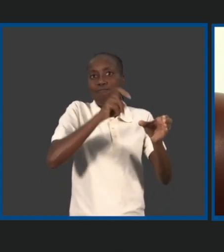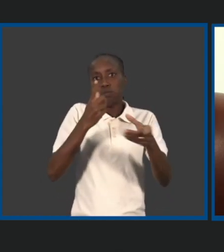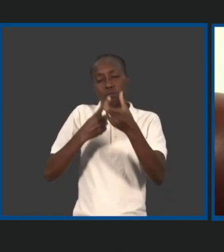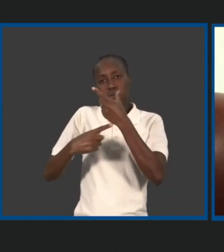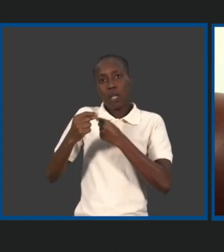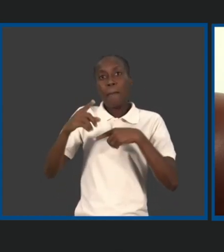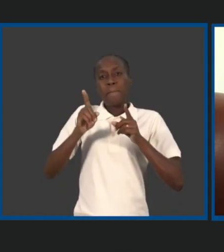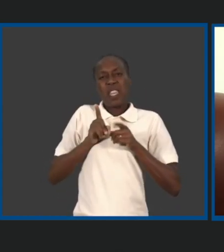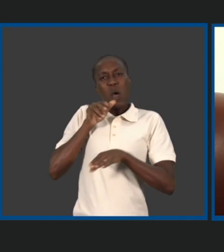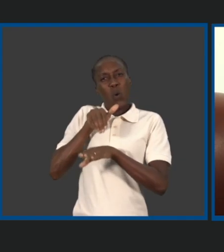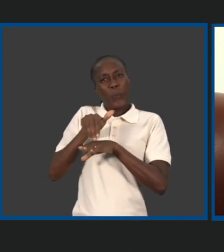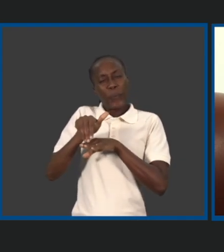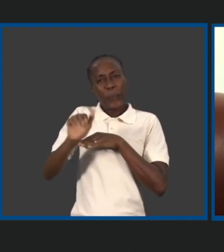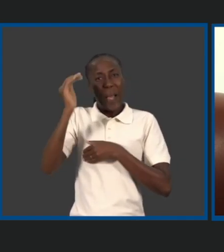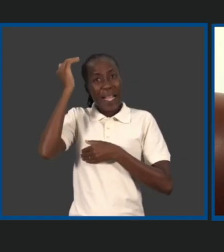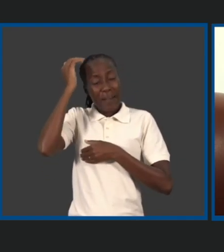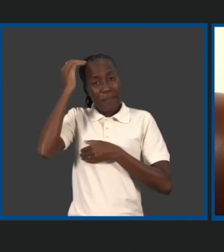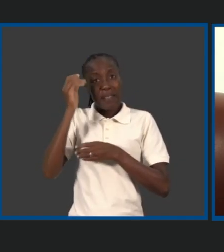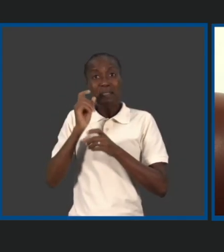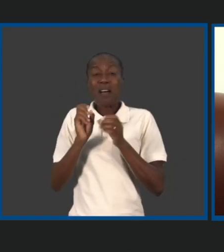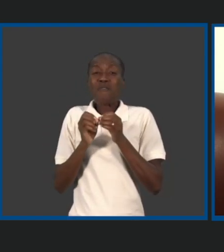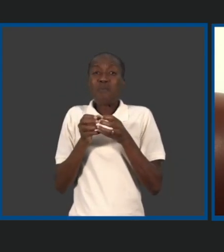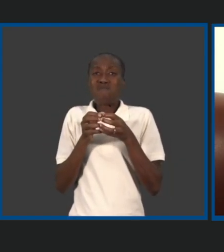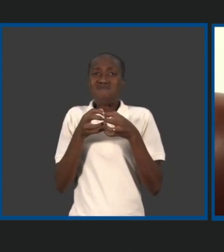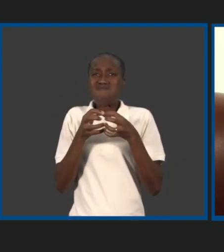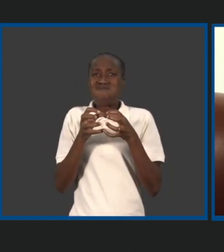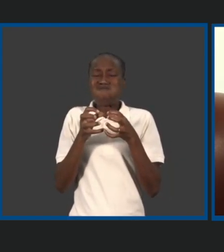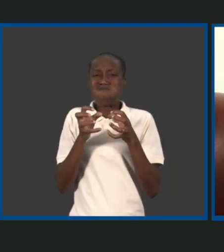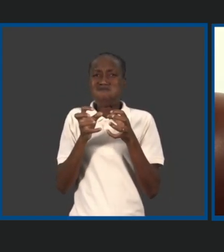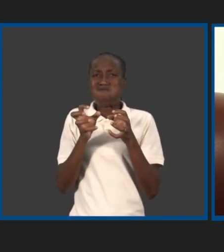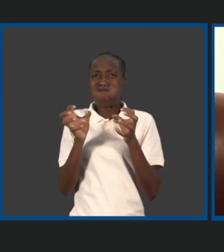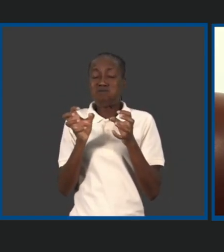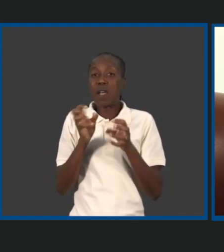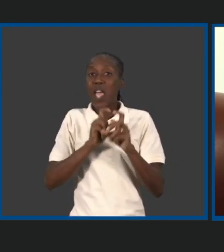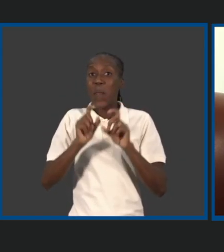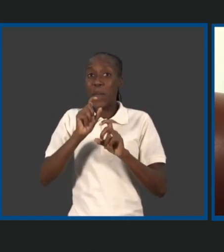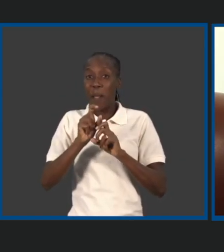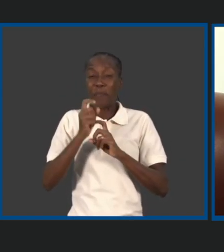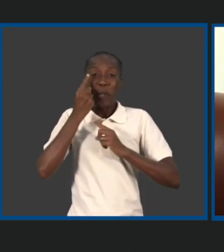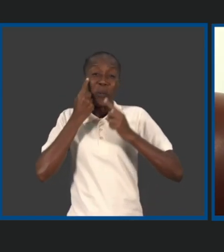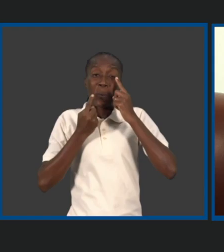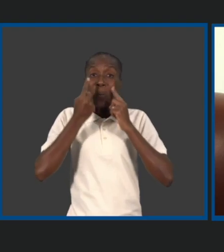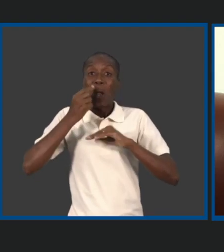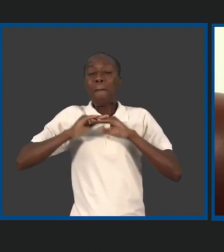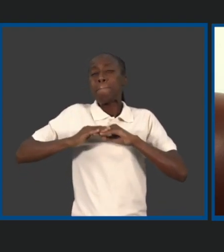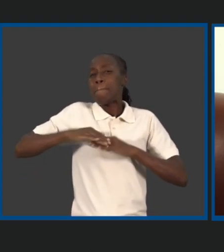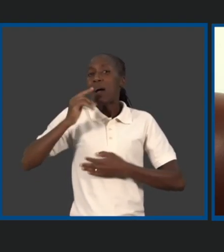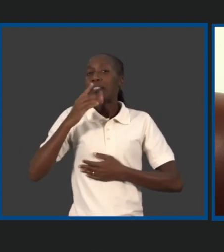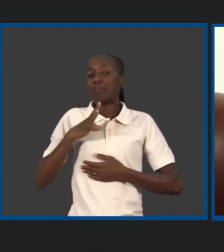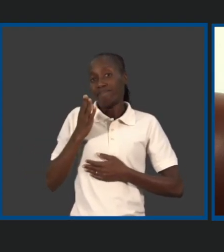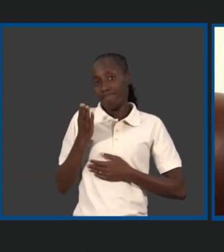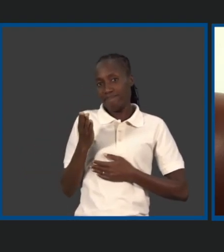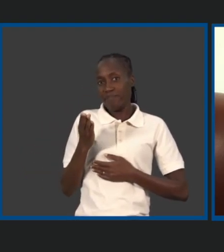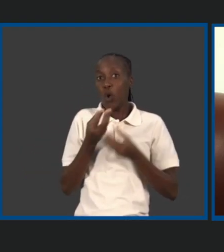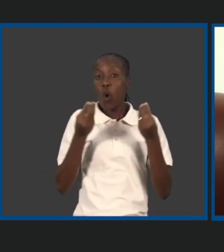continuava. A cabeça ia aumentando e rachava. E ela chorava muito. Chorava muito mesmo. Mas,